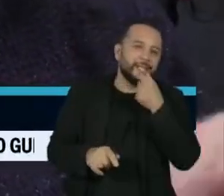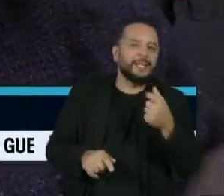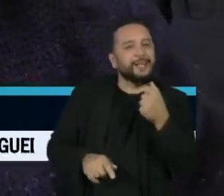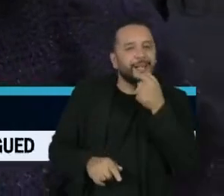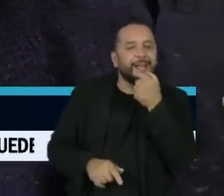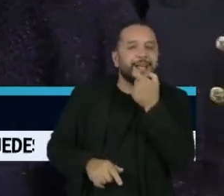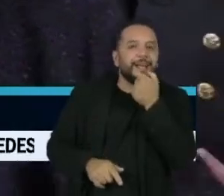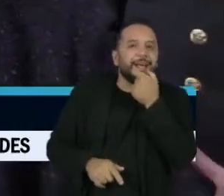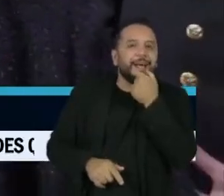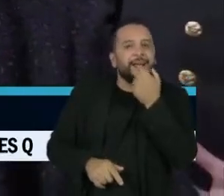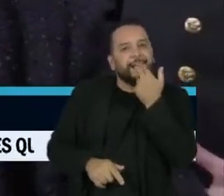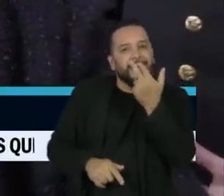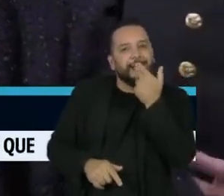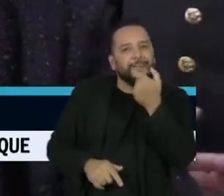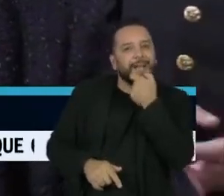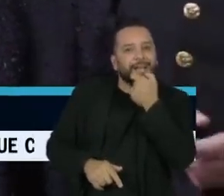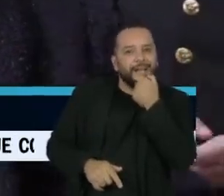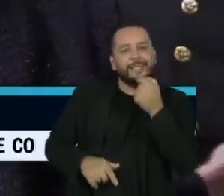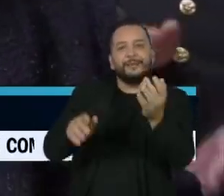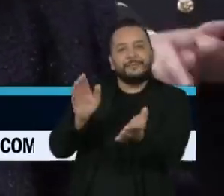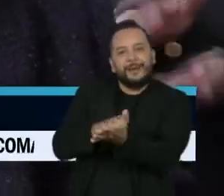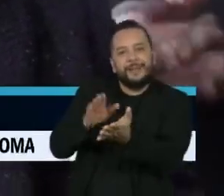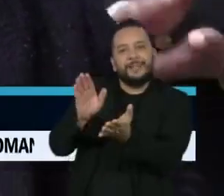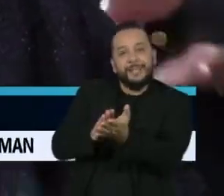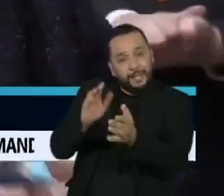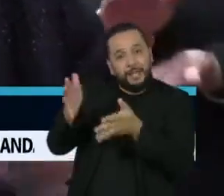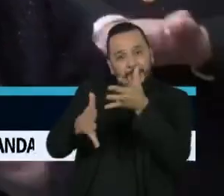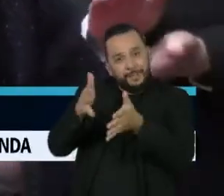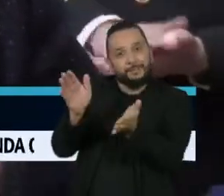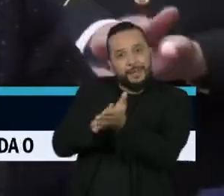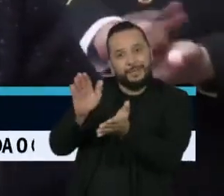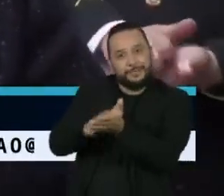to you. Tati. Thank you.